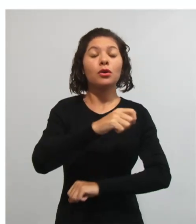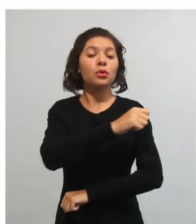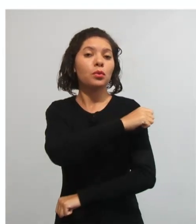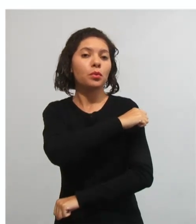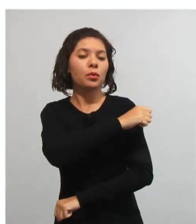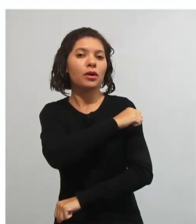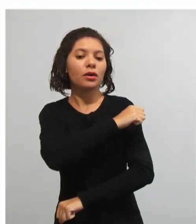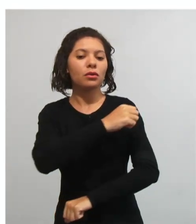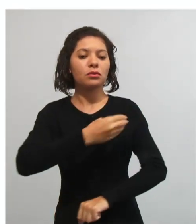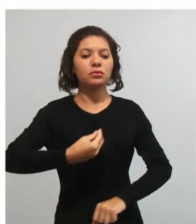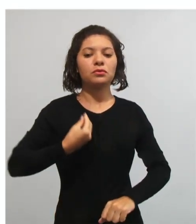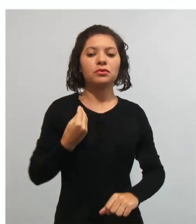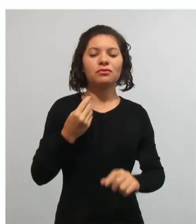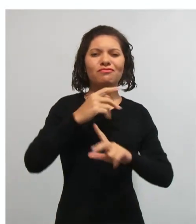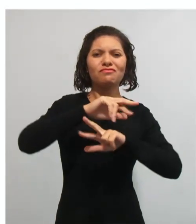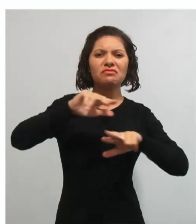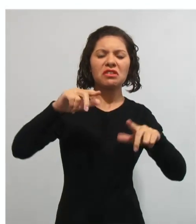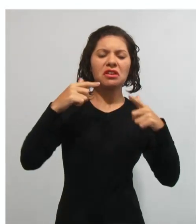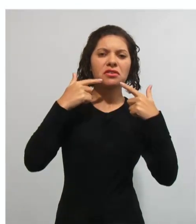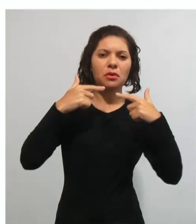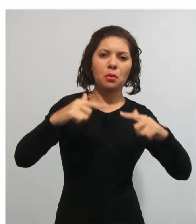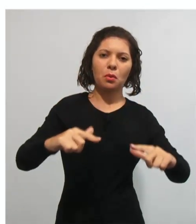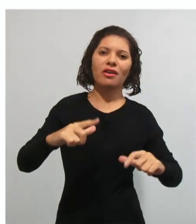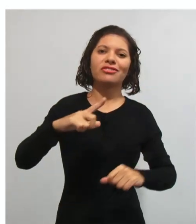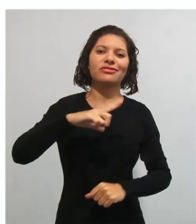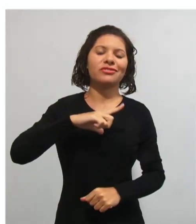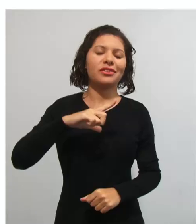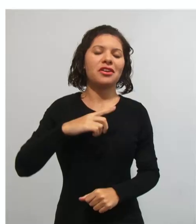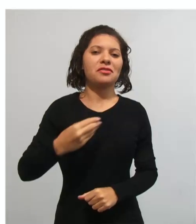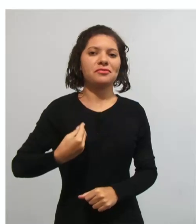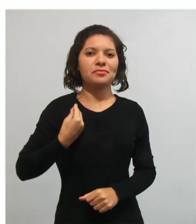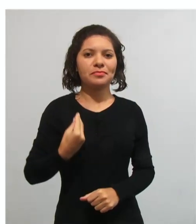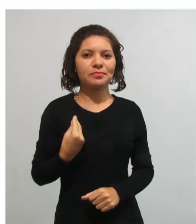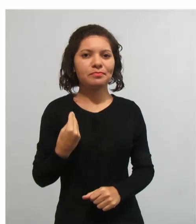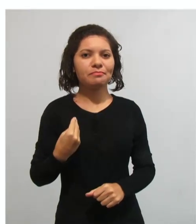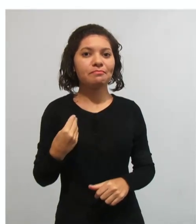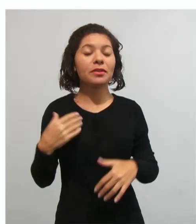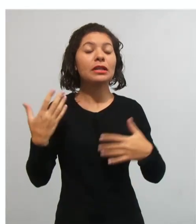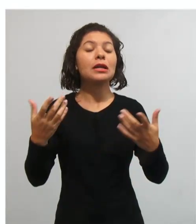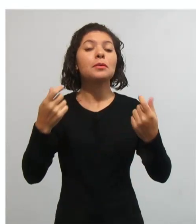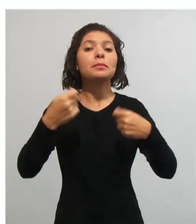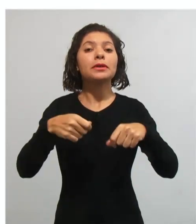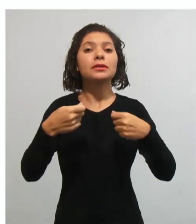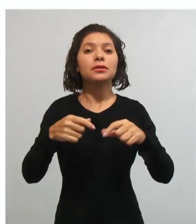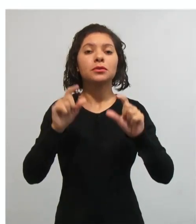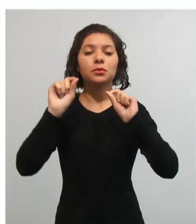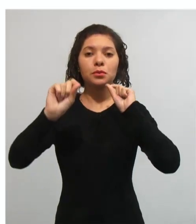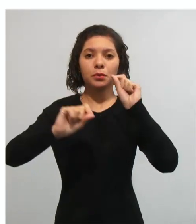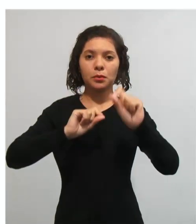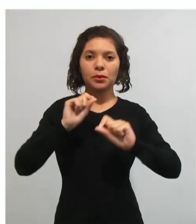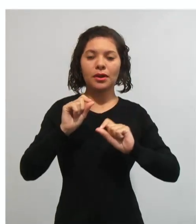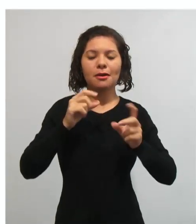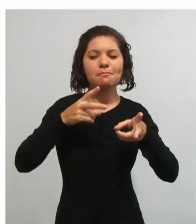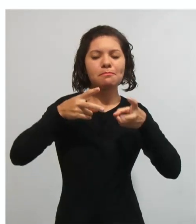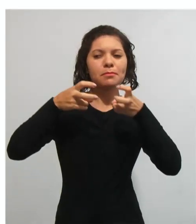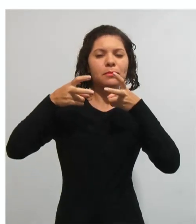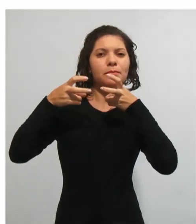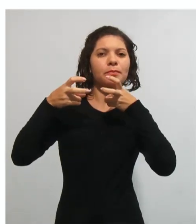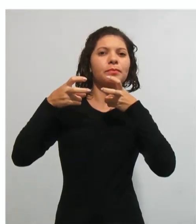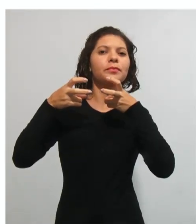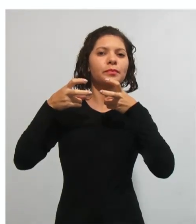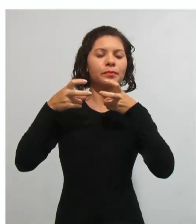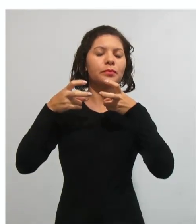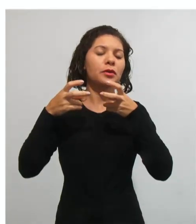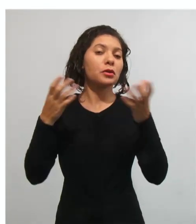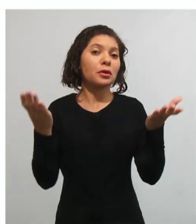com diferentes formas de linguagem. E aí é preciso levar em conta isso, né? Ainda